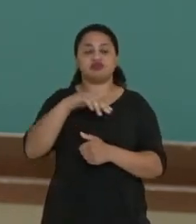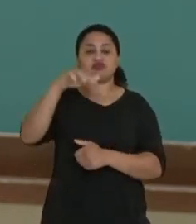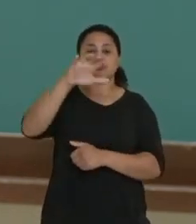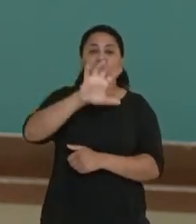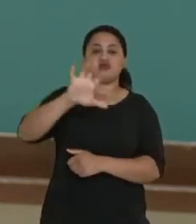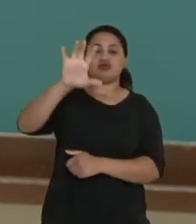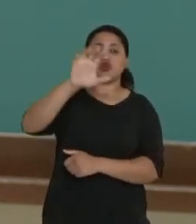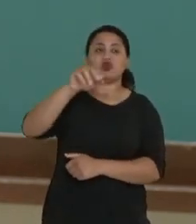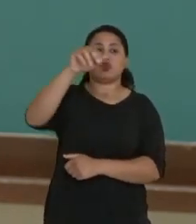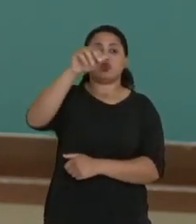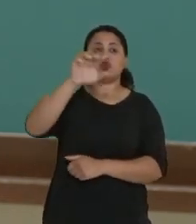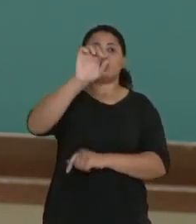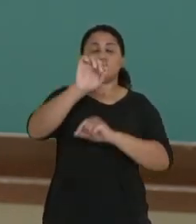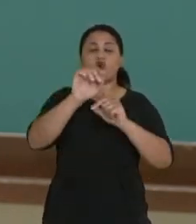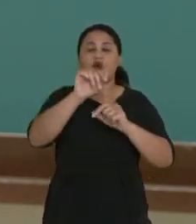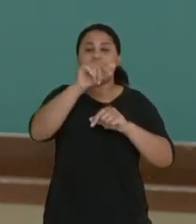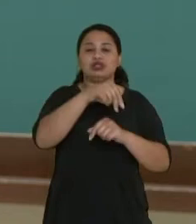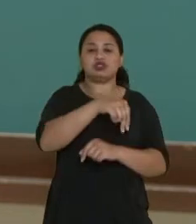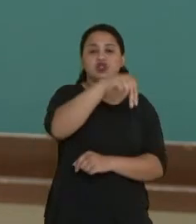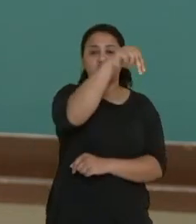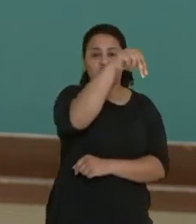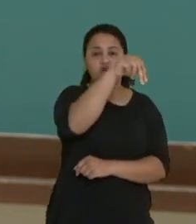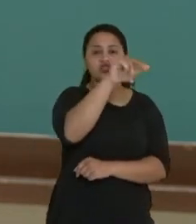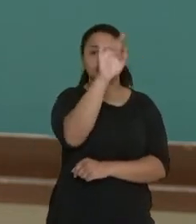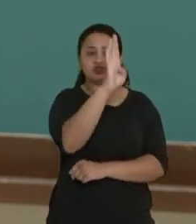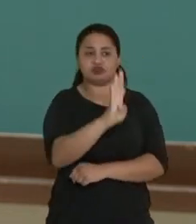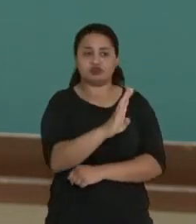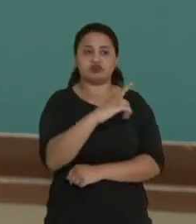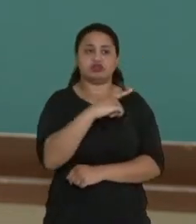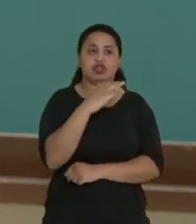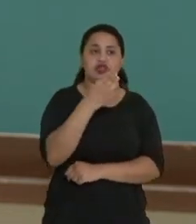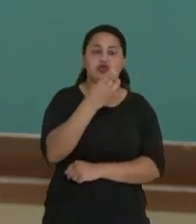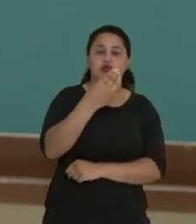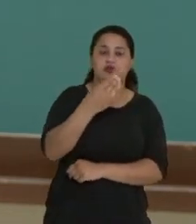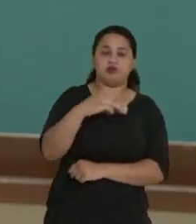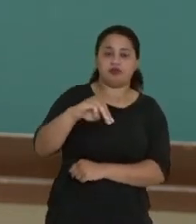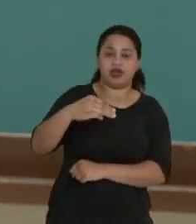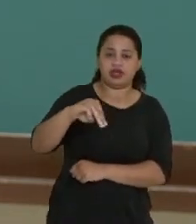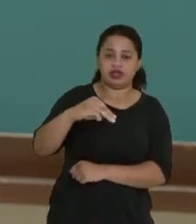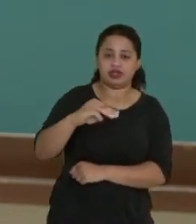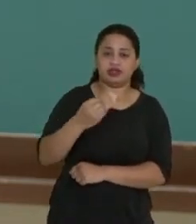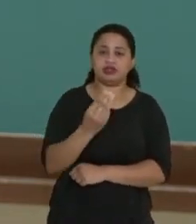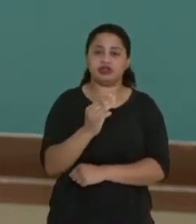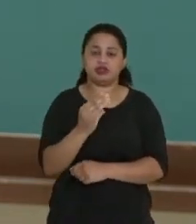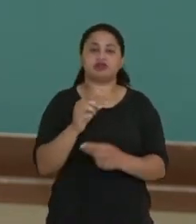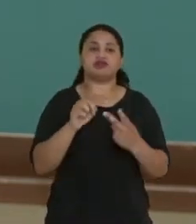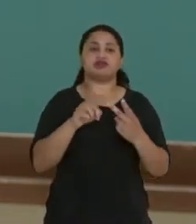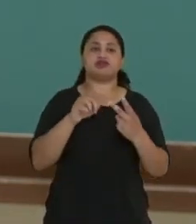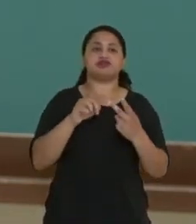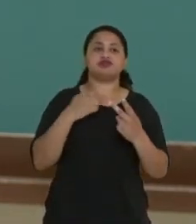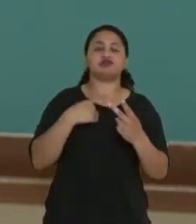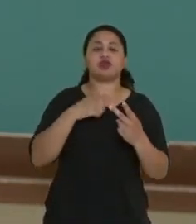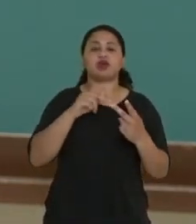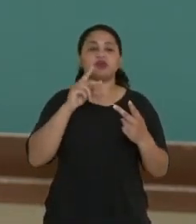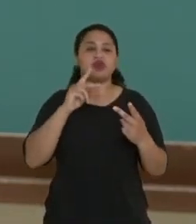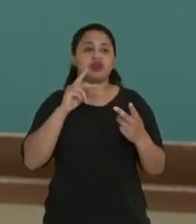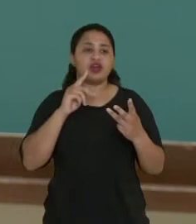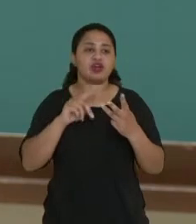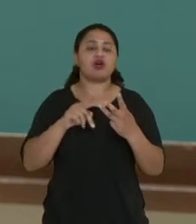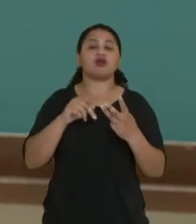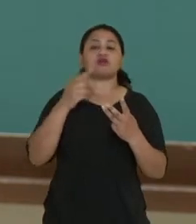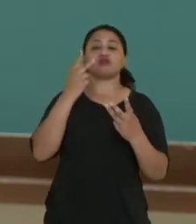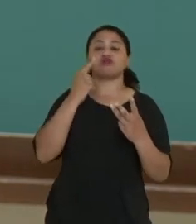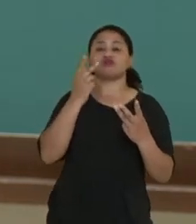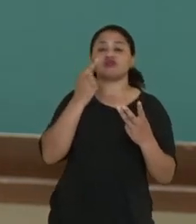ao norte, né? Divisa inclusive com a região norte, pelo Maranhão. Aí vamos ter o Piauí, Ceará,